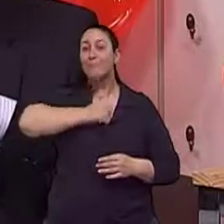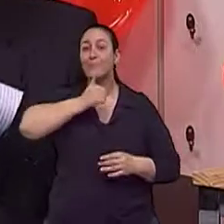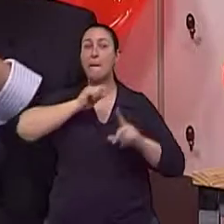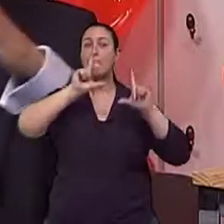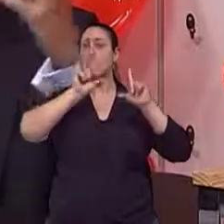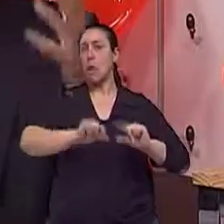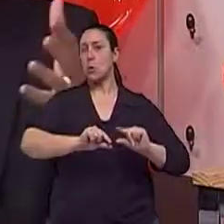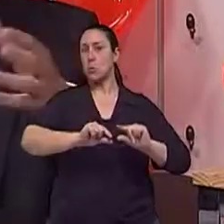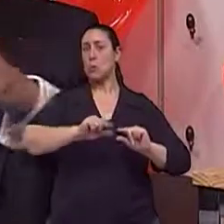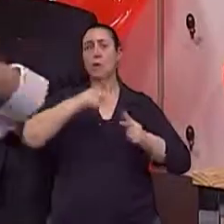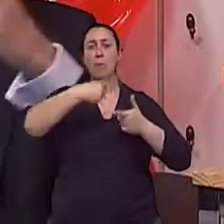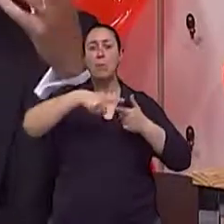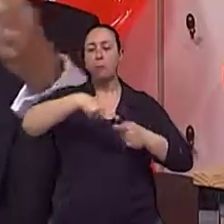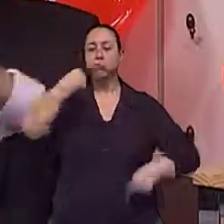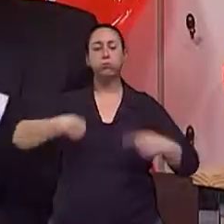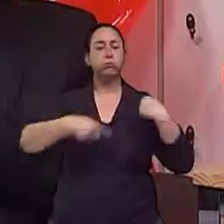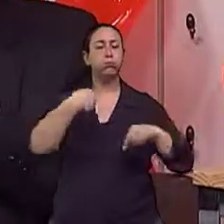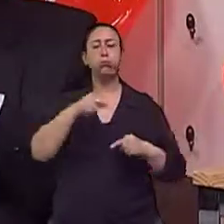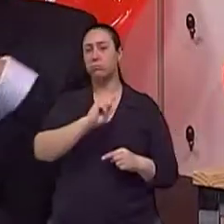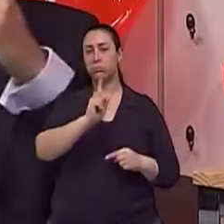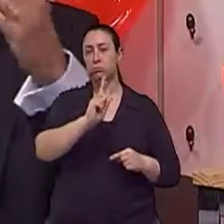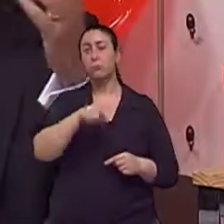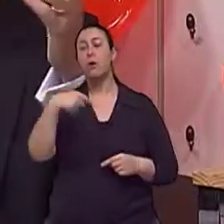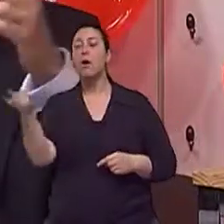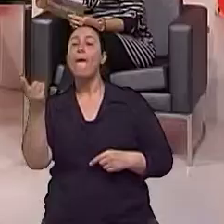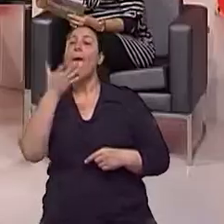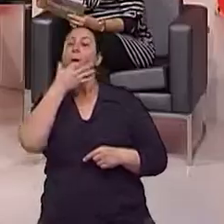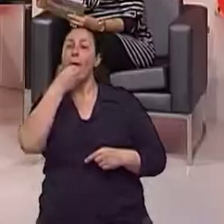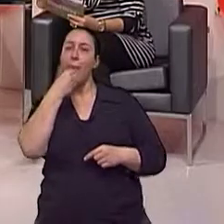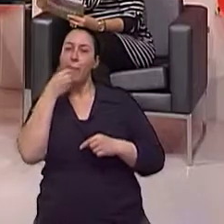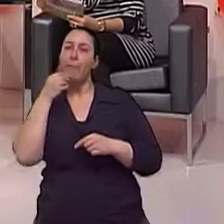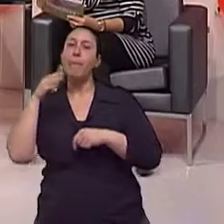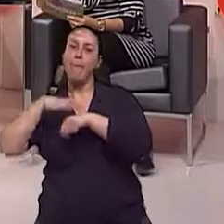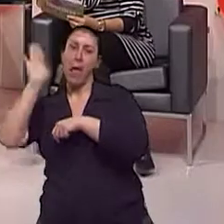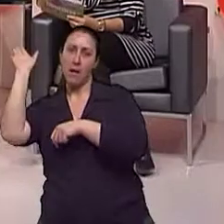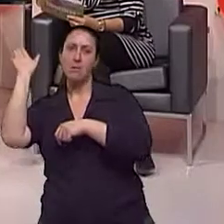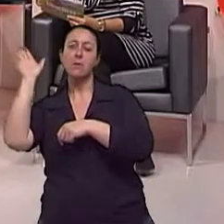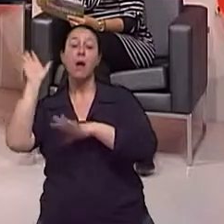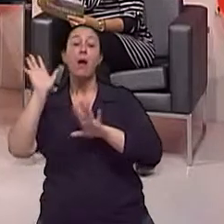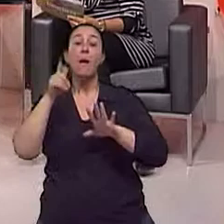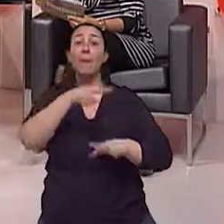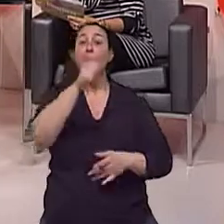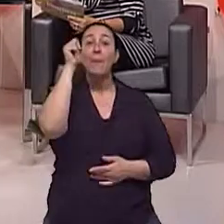mas depois a menopausa os números mais ou menos equiparam e